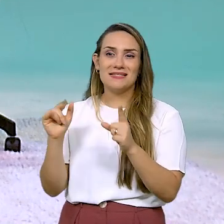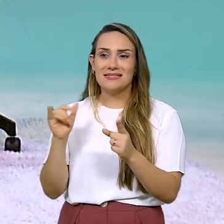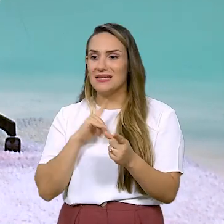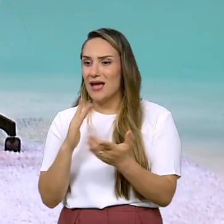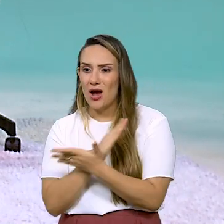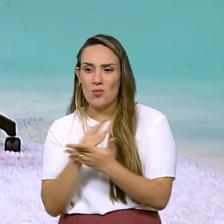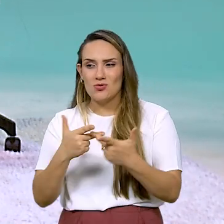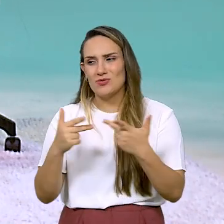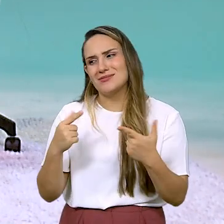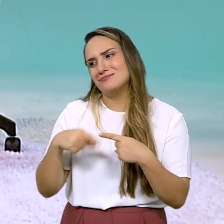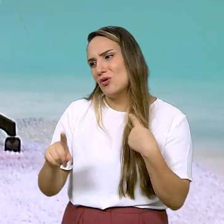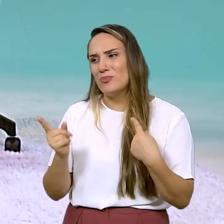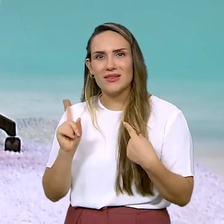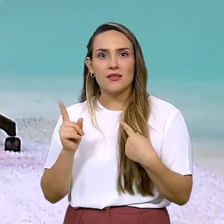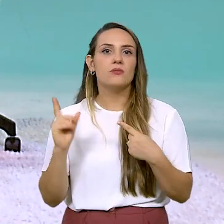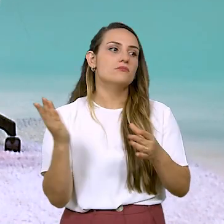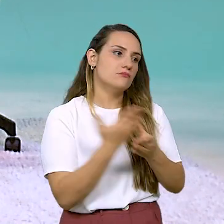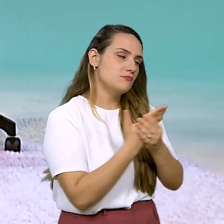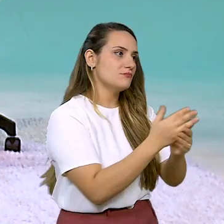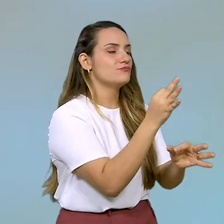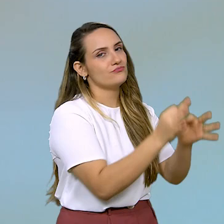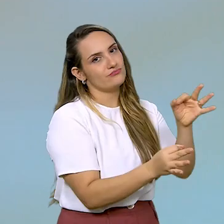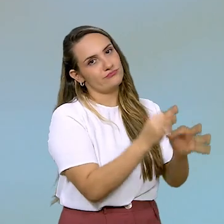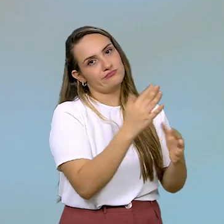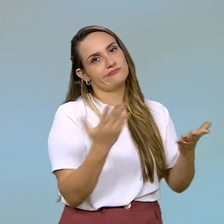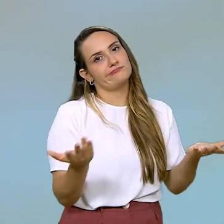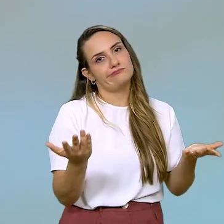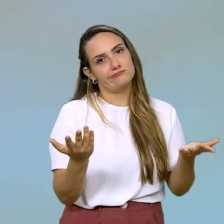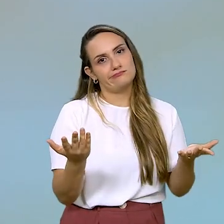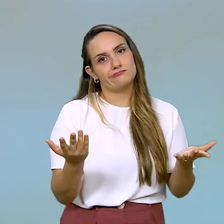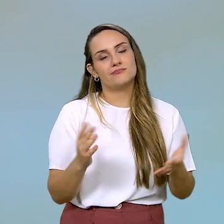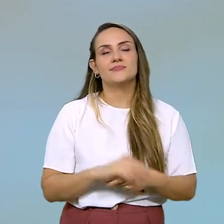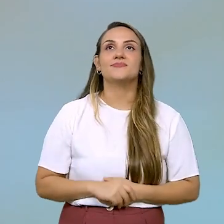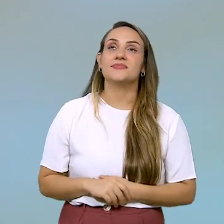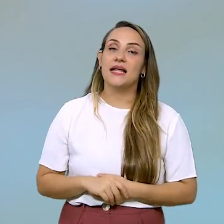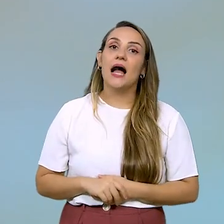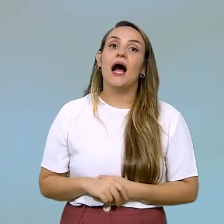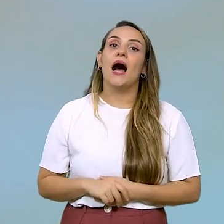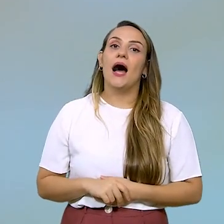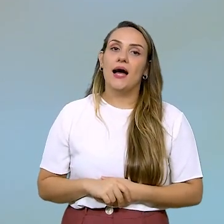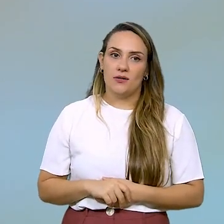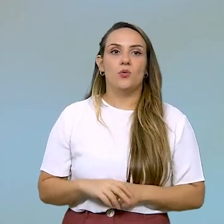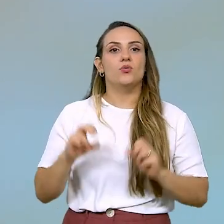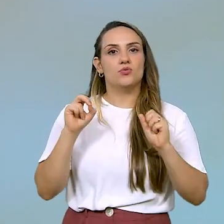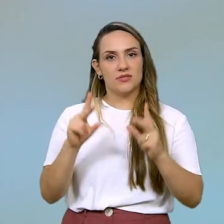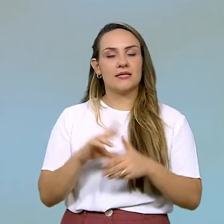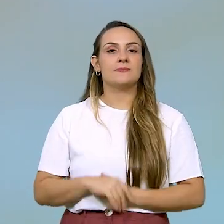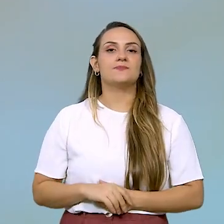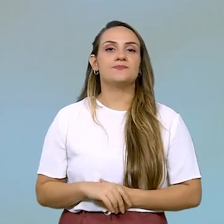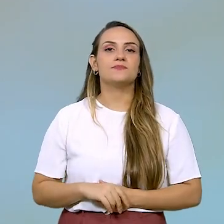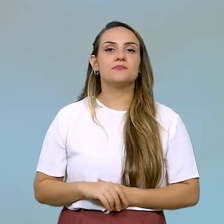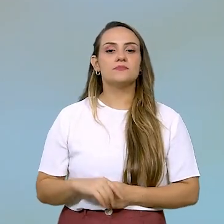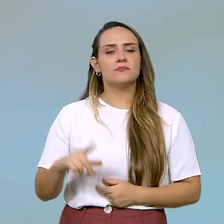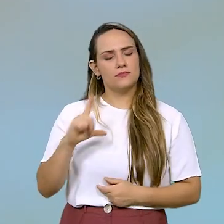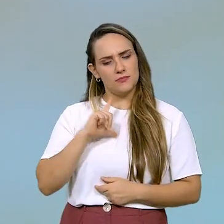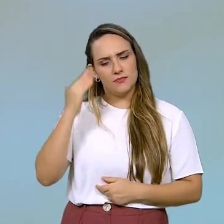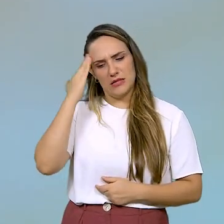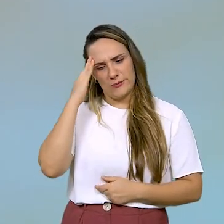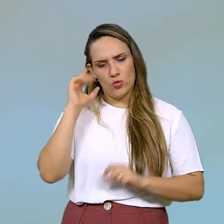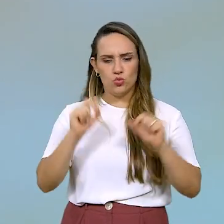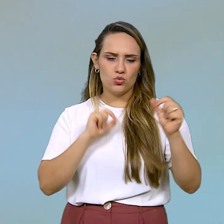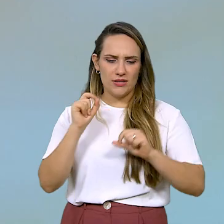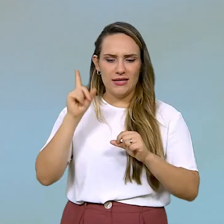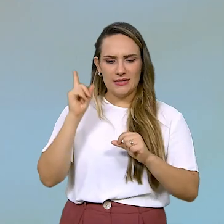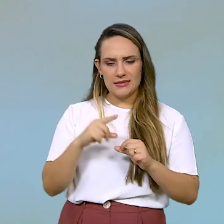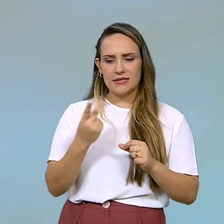ele fica melhor gestado no bolso do contribuinte, né? E Gabriel, a gente já passou aí, né, pelo conceito dos créditos tributários, já entendeu por que eles podem